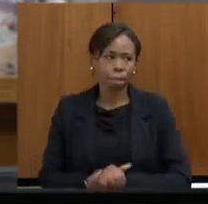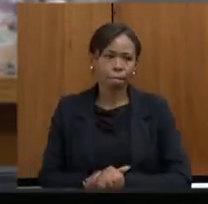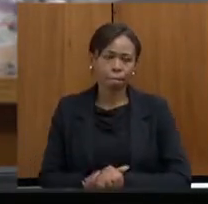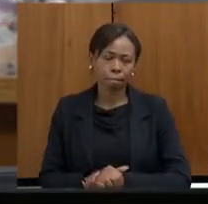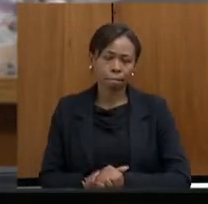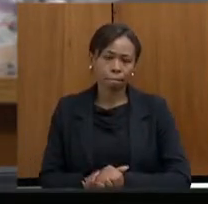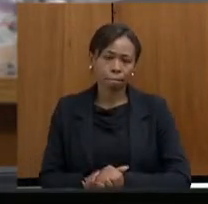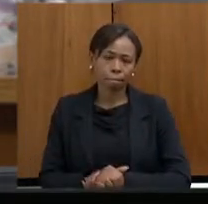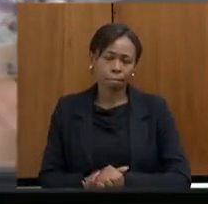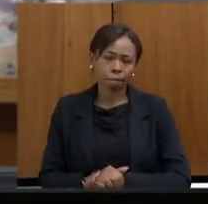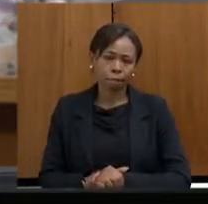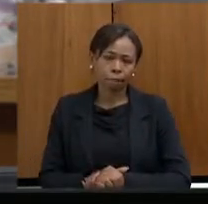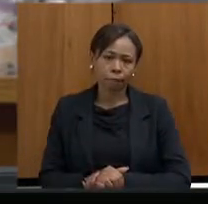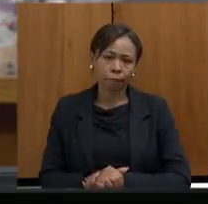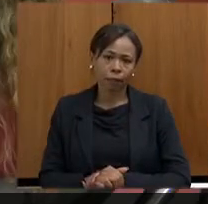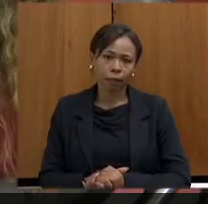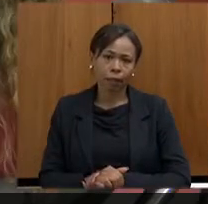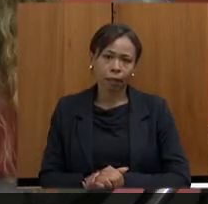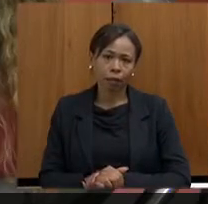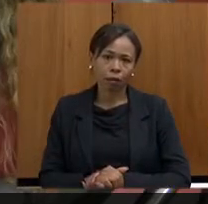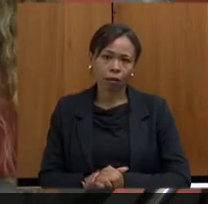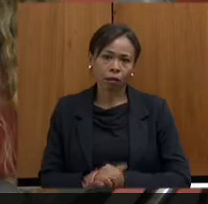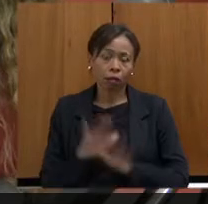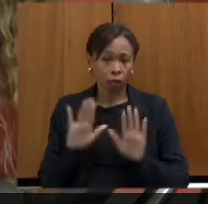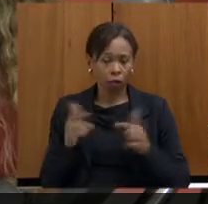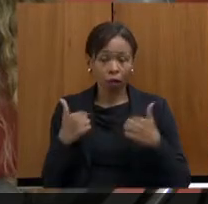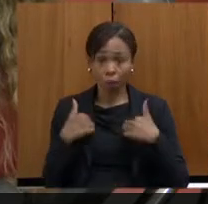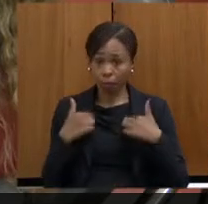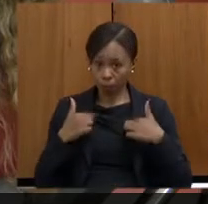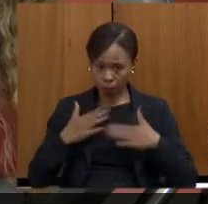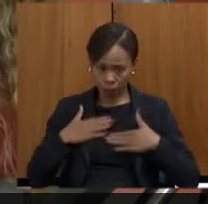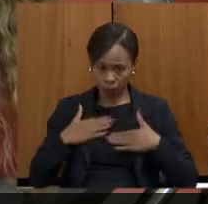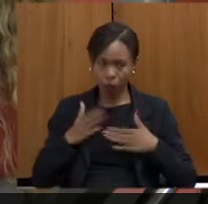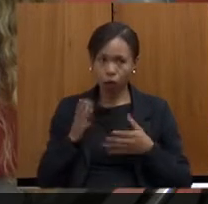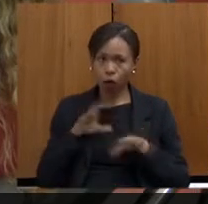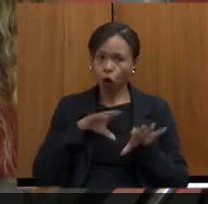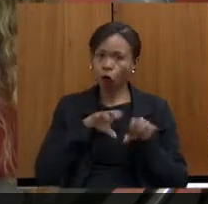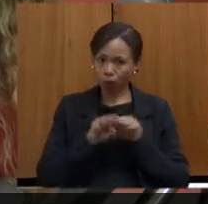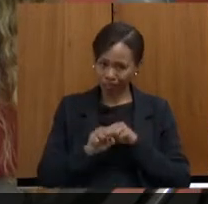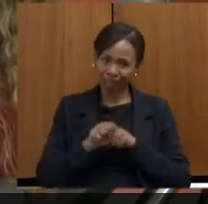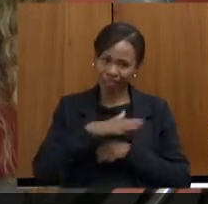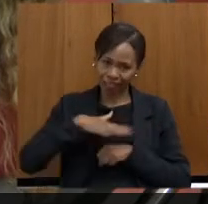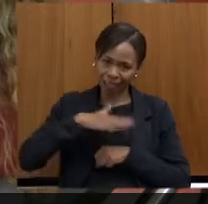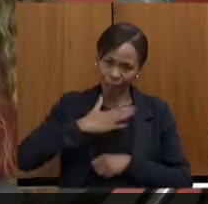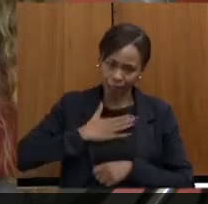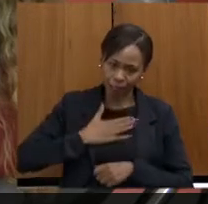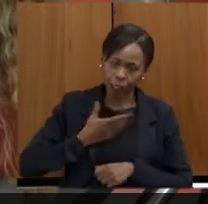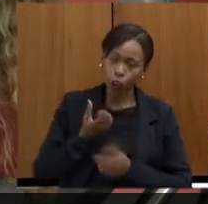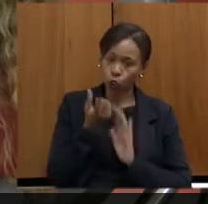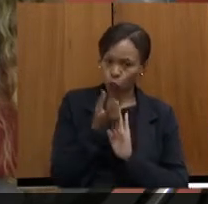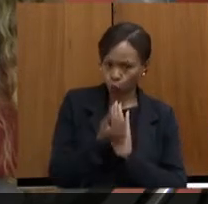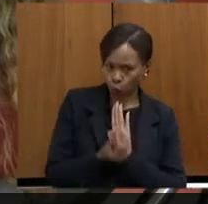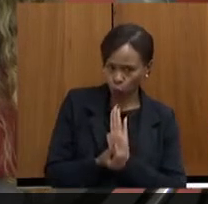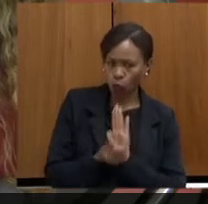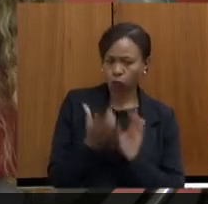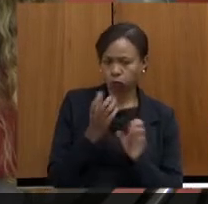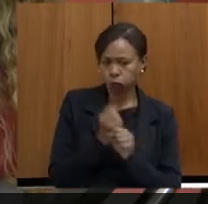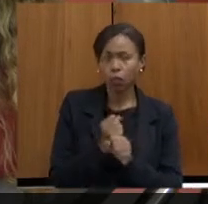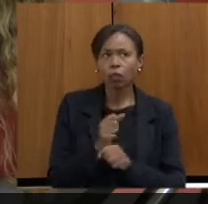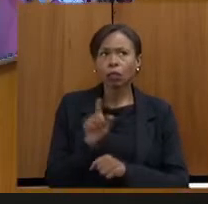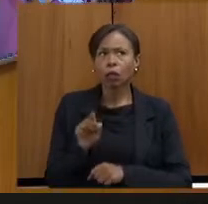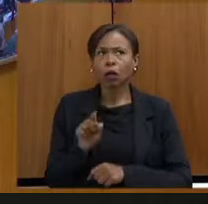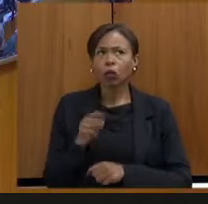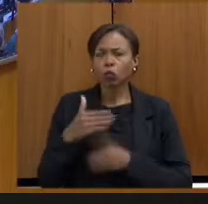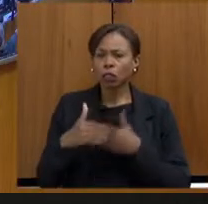muito, aí deputada, é um pouco a minha formação a questão orçamentária. Então, eu falo que no processo